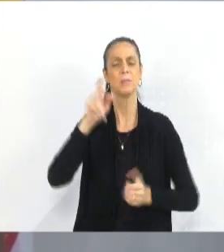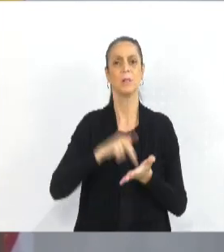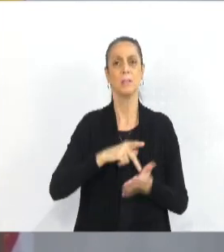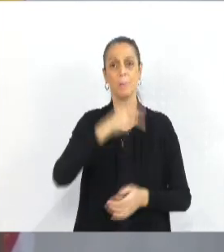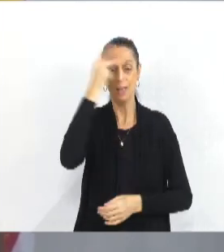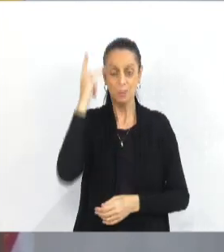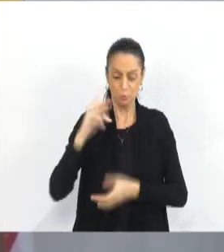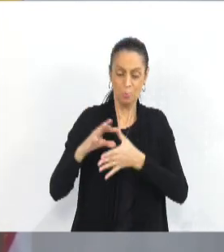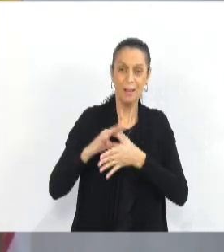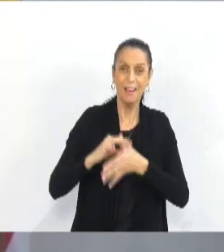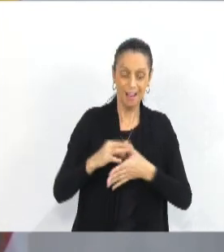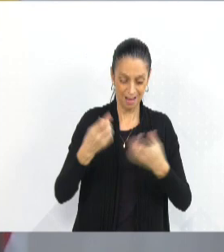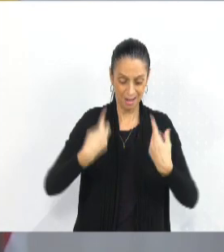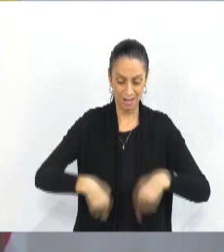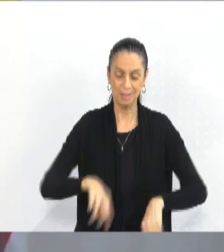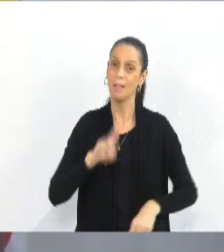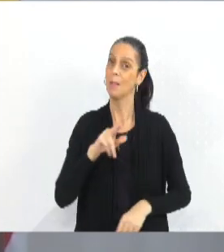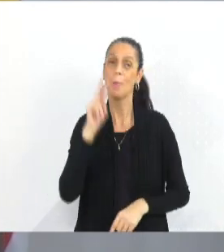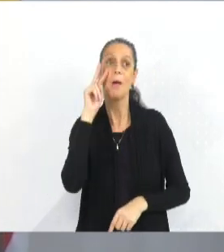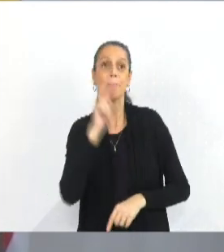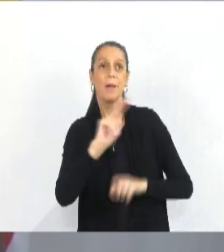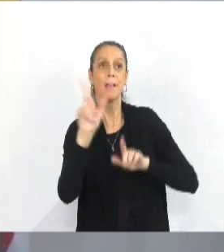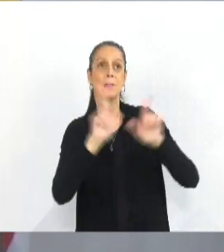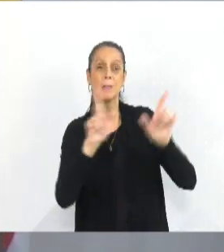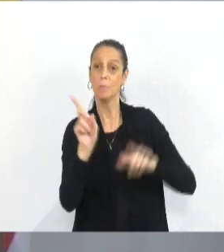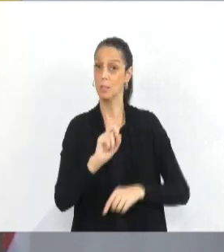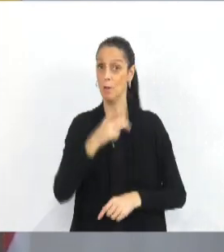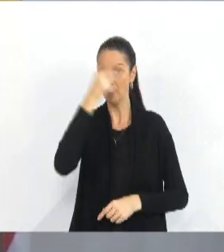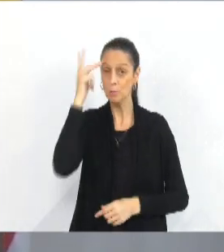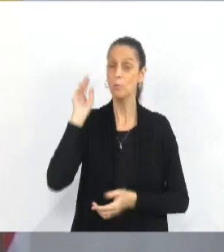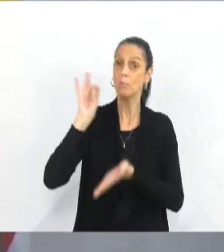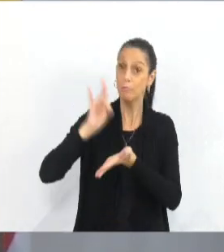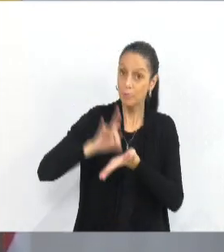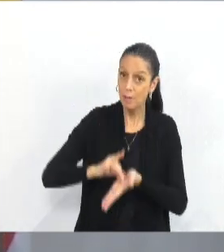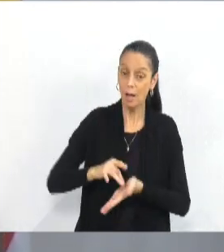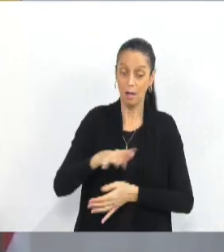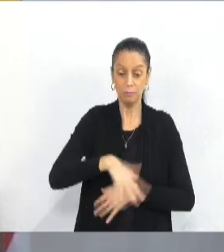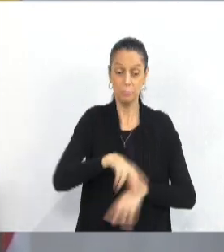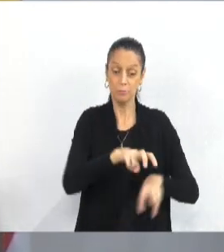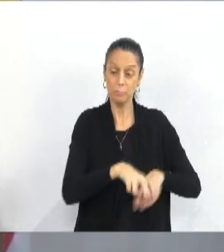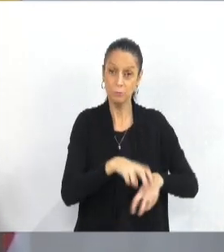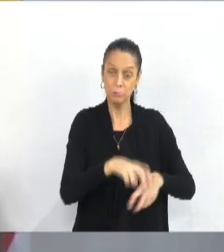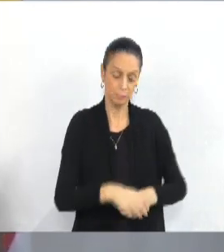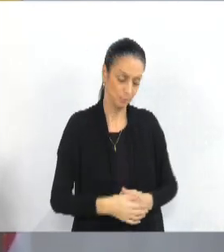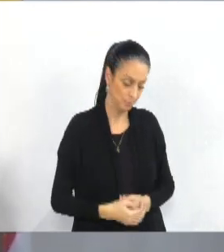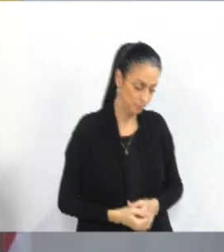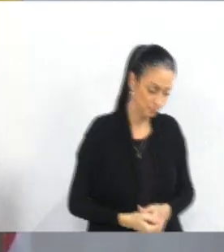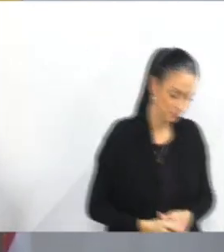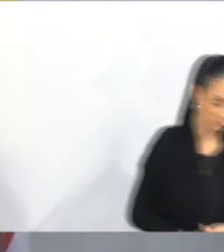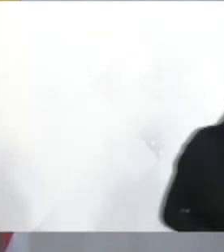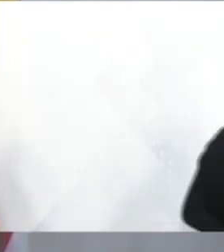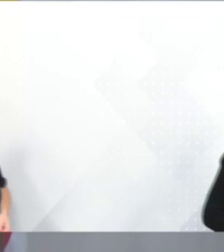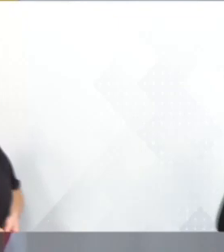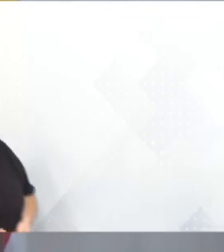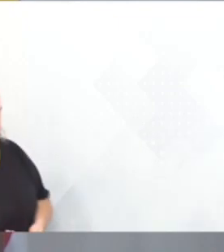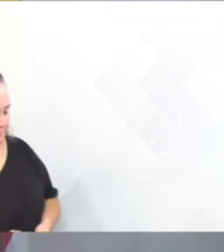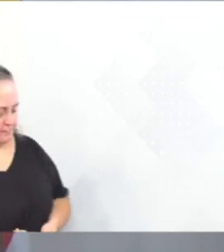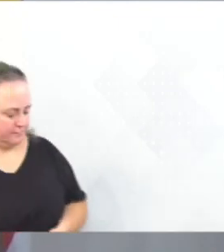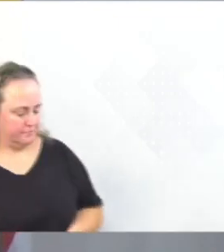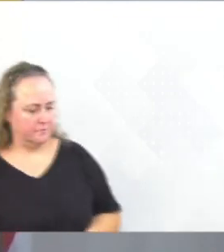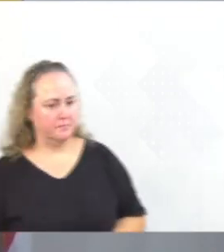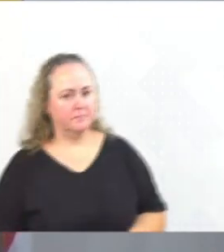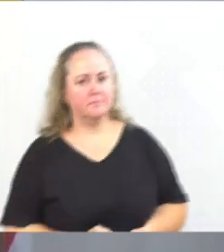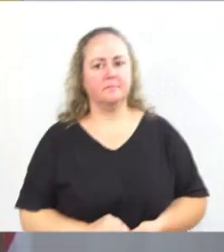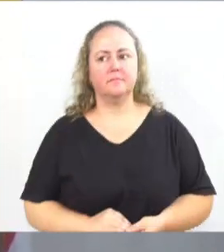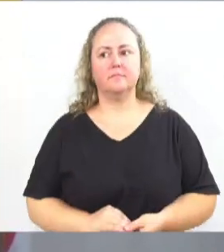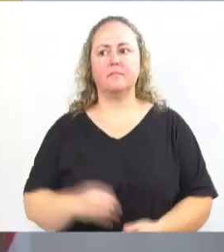osso, não eram heróis do cinema. Era gente que vivia na área rural, que deixou o cabo da enxada de lado, viajou 10 mil